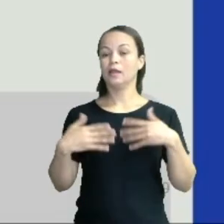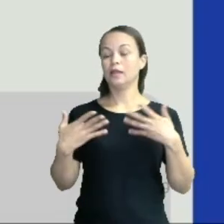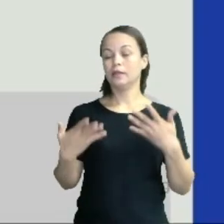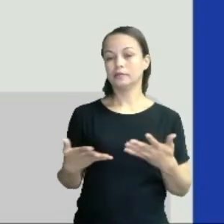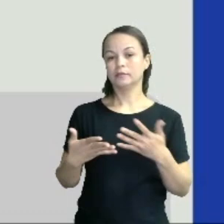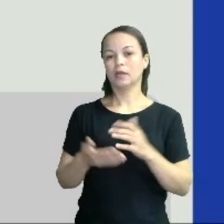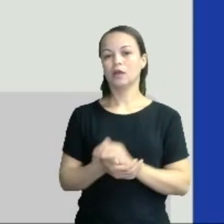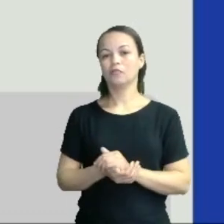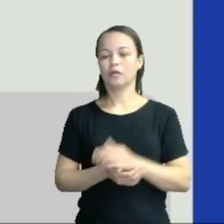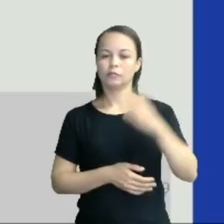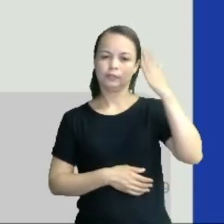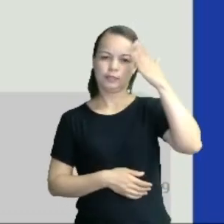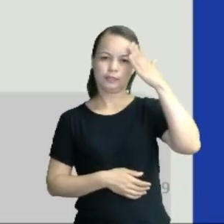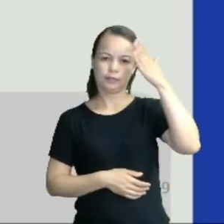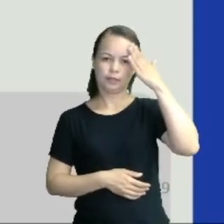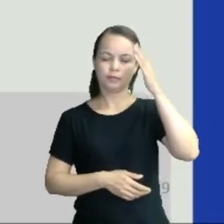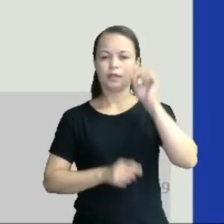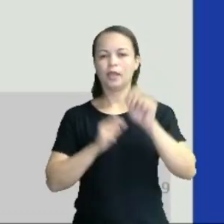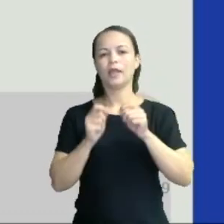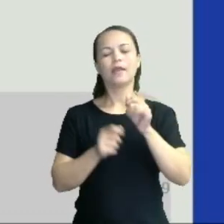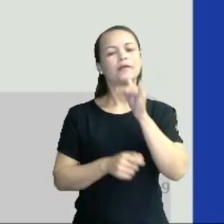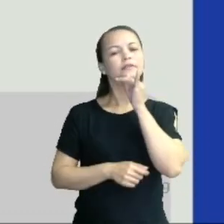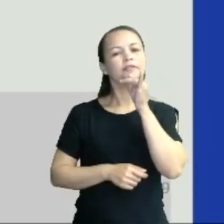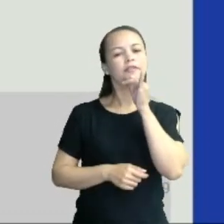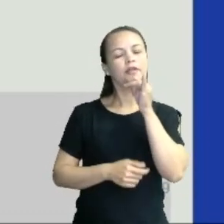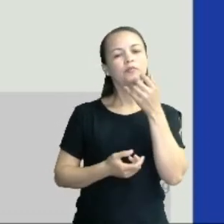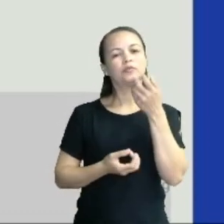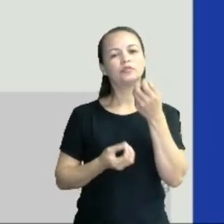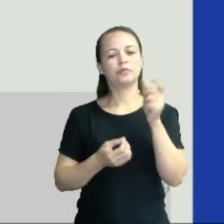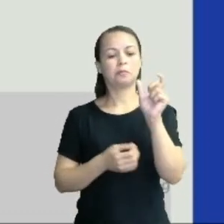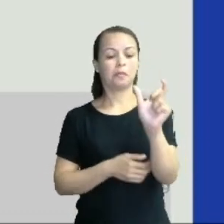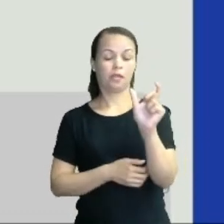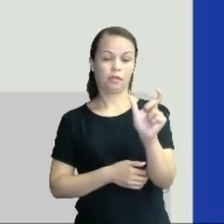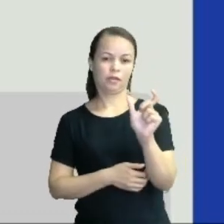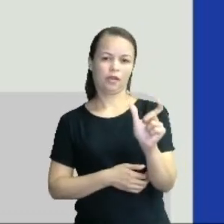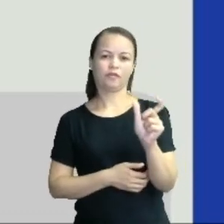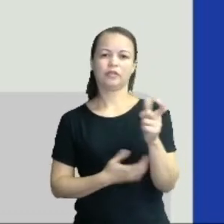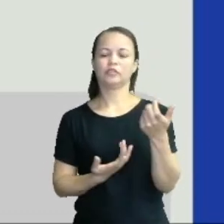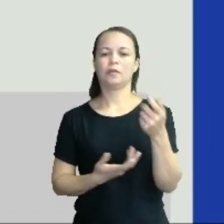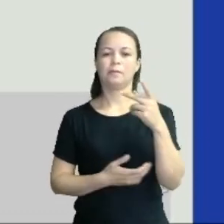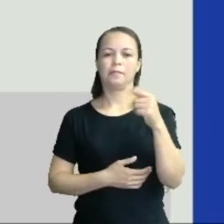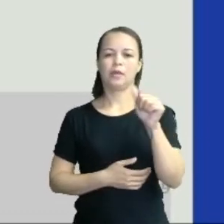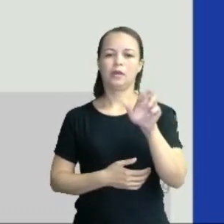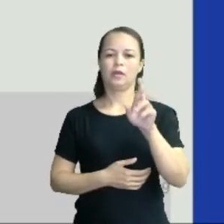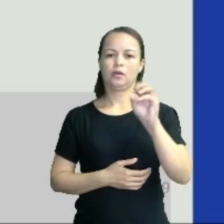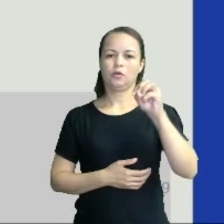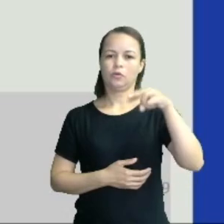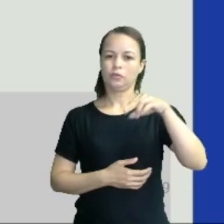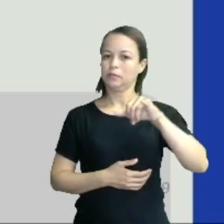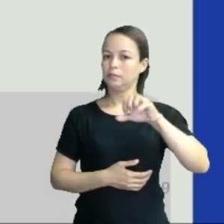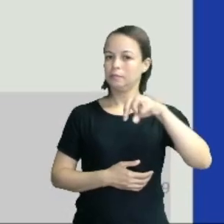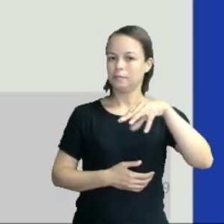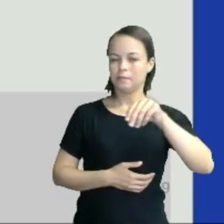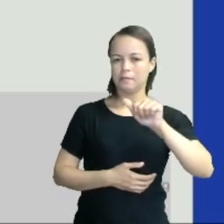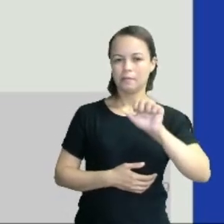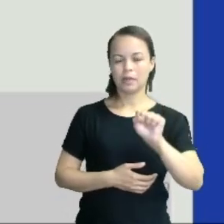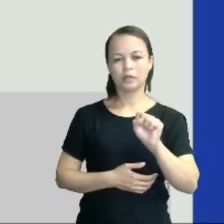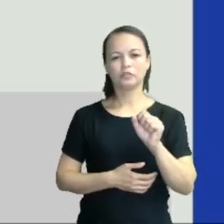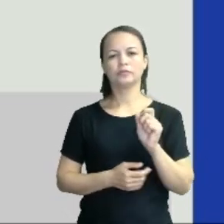vamos entender exemplos de palavras parônimas. Temos